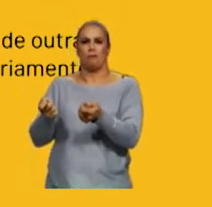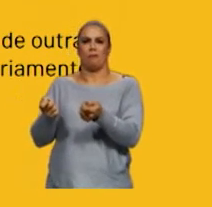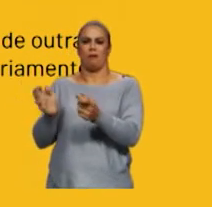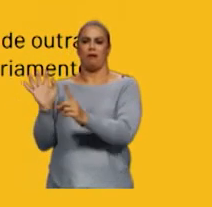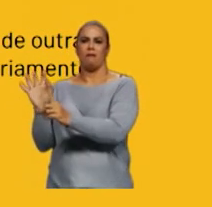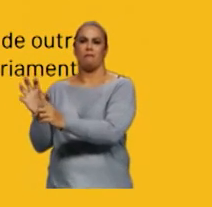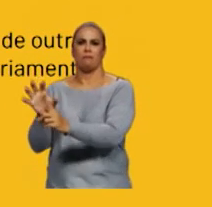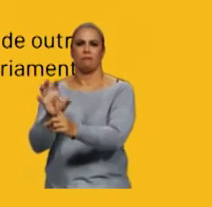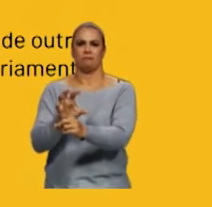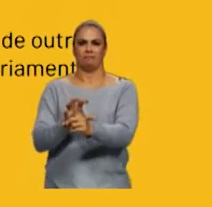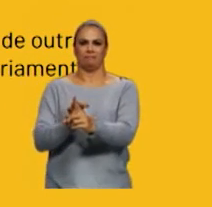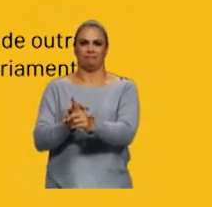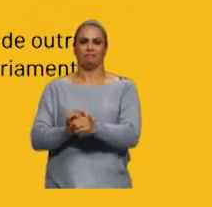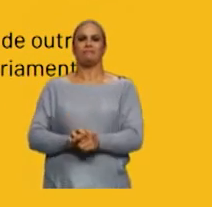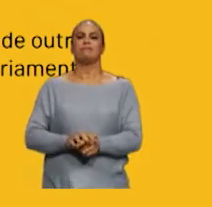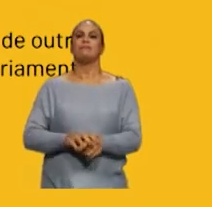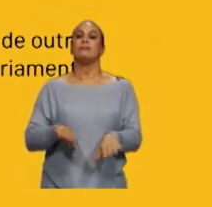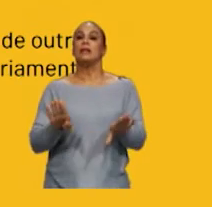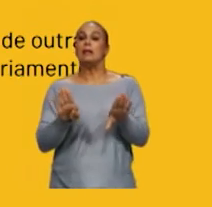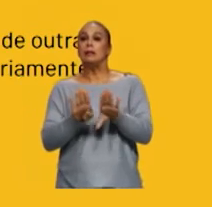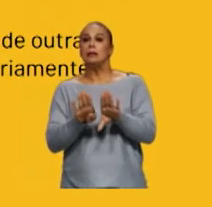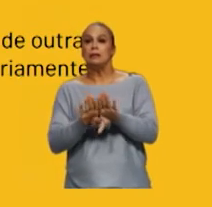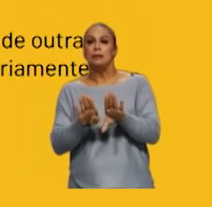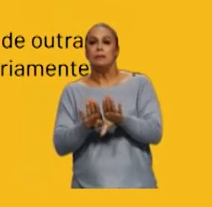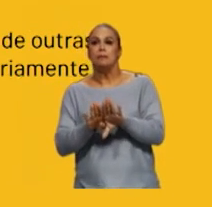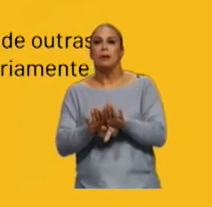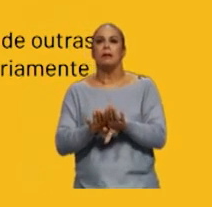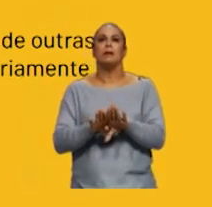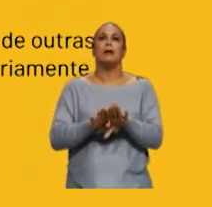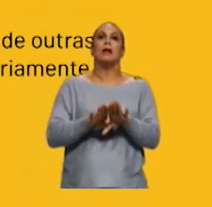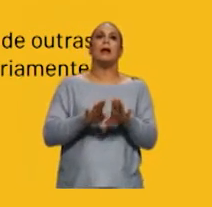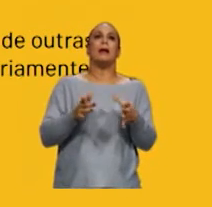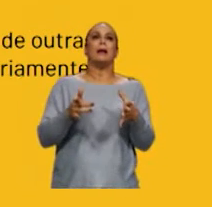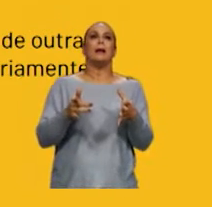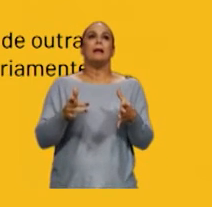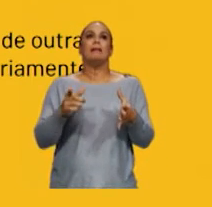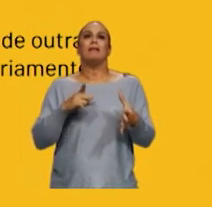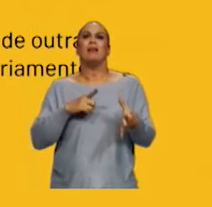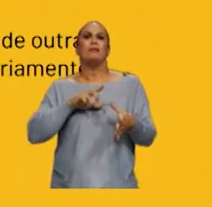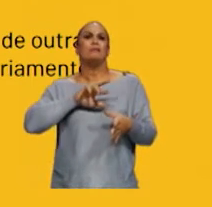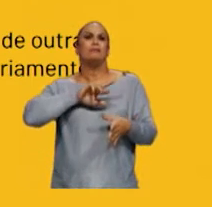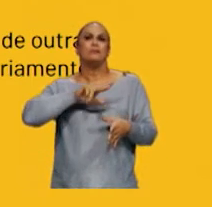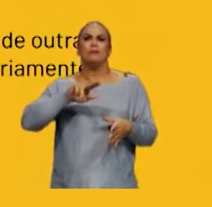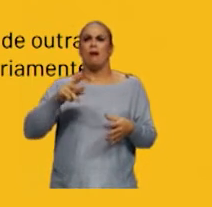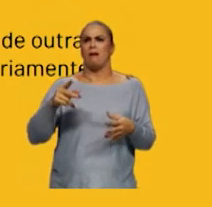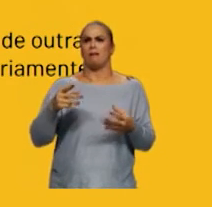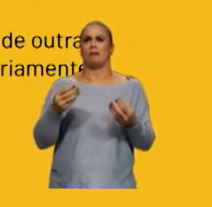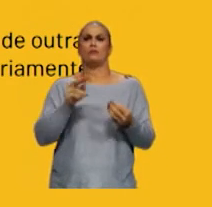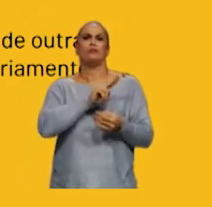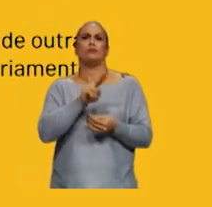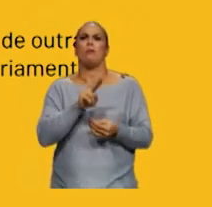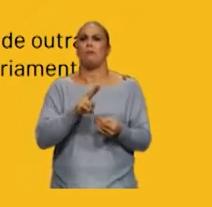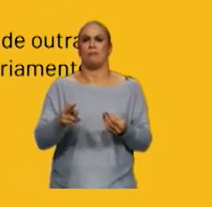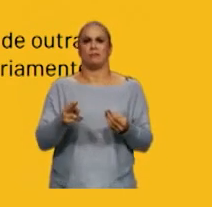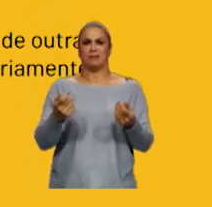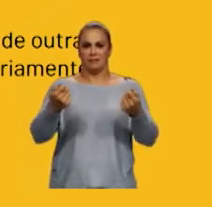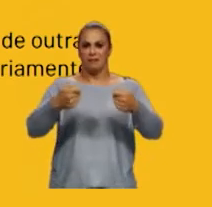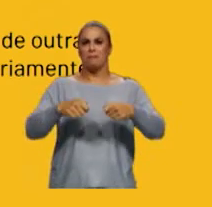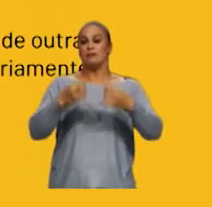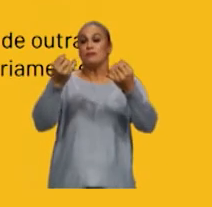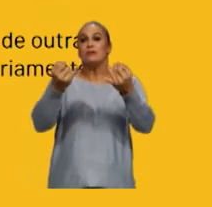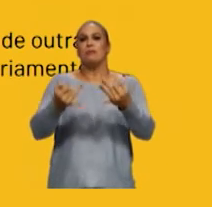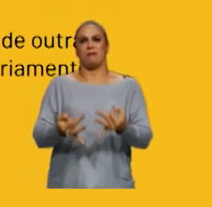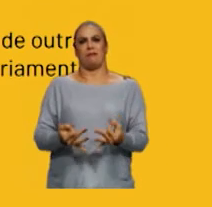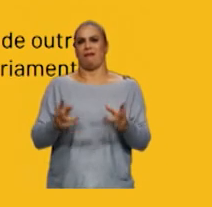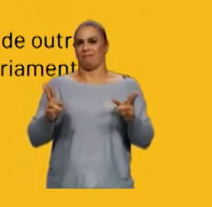né? Para promover o controle desse mercado também. E os holdings já são uma empresa que